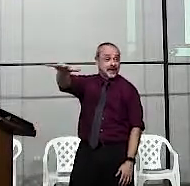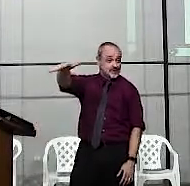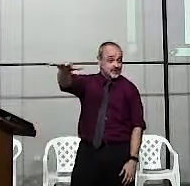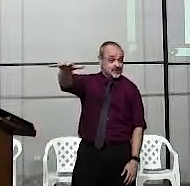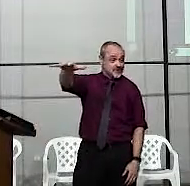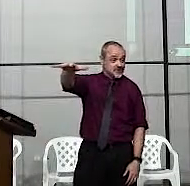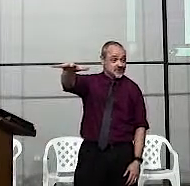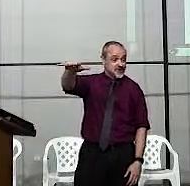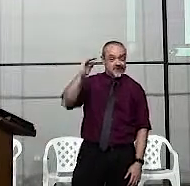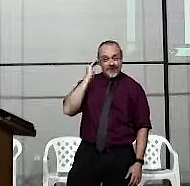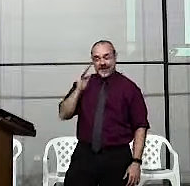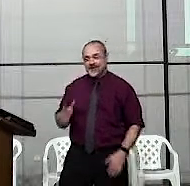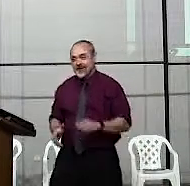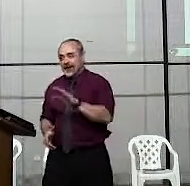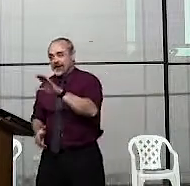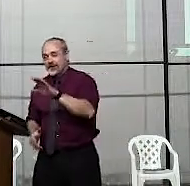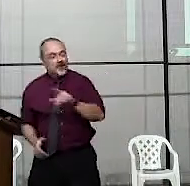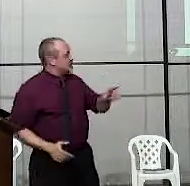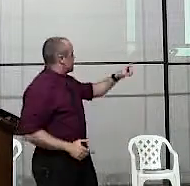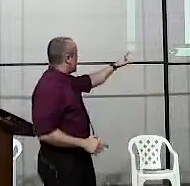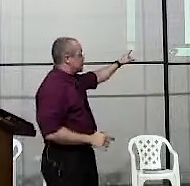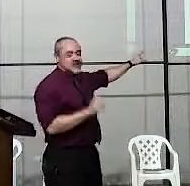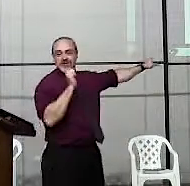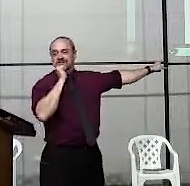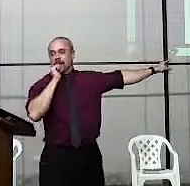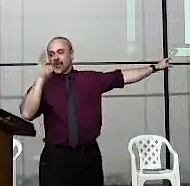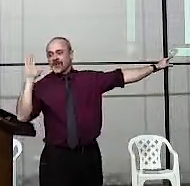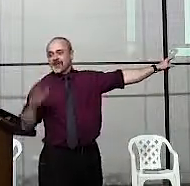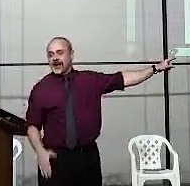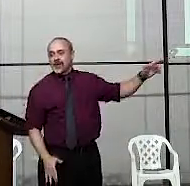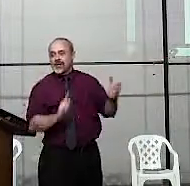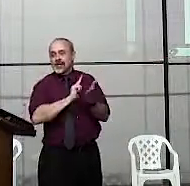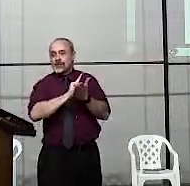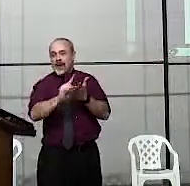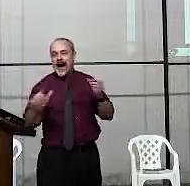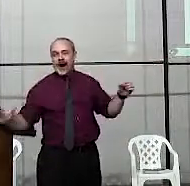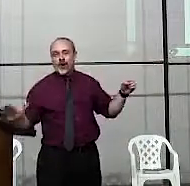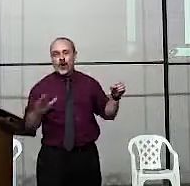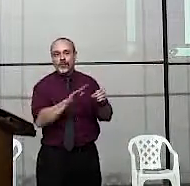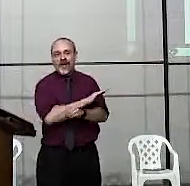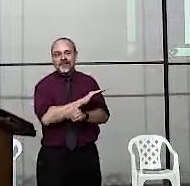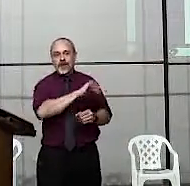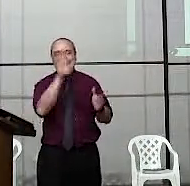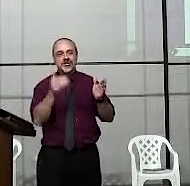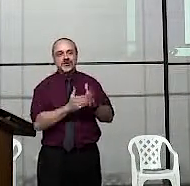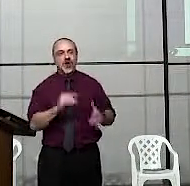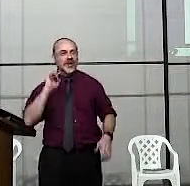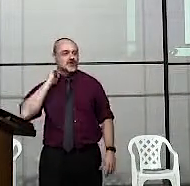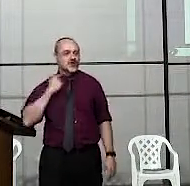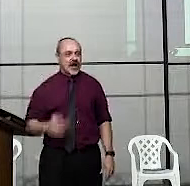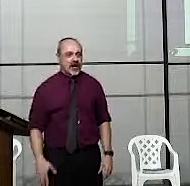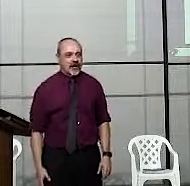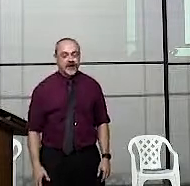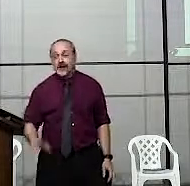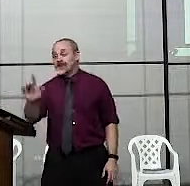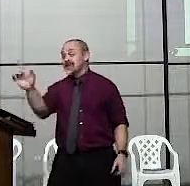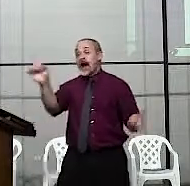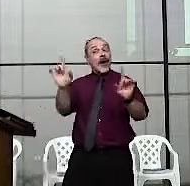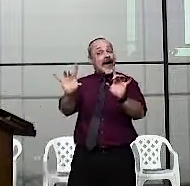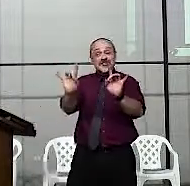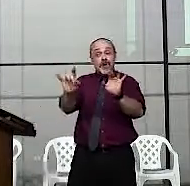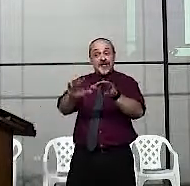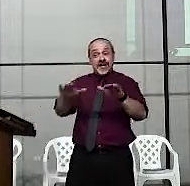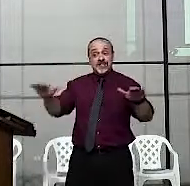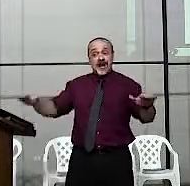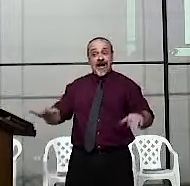Mais ou menos. Entendeu? Isso está prometendo limpar completamente toda a sujeira. Mas